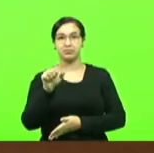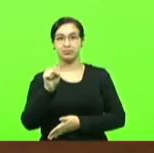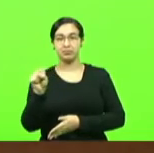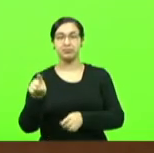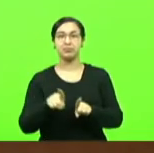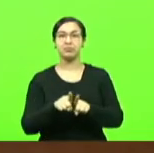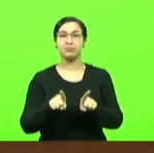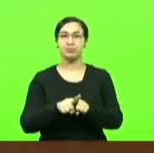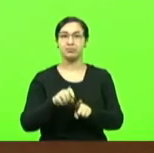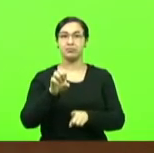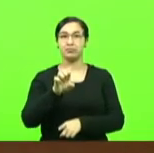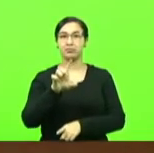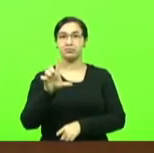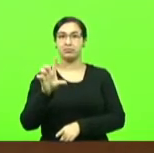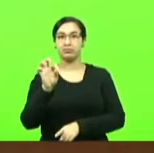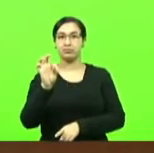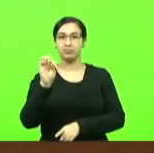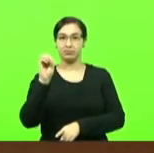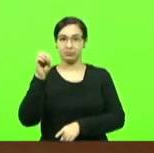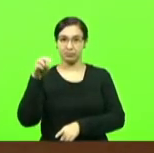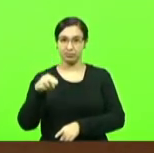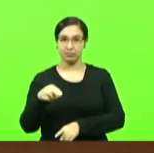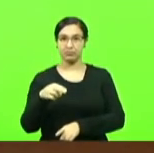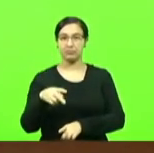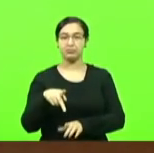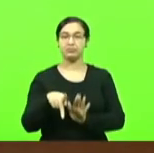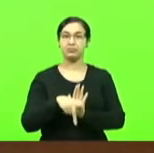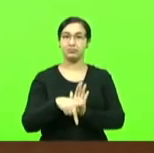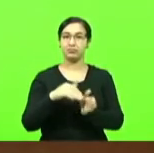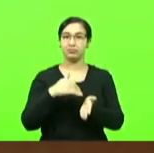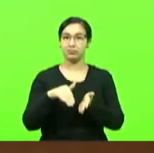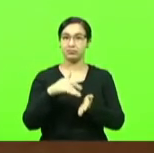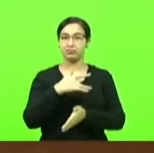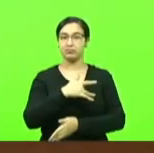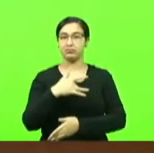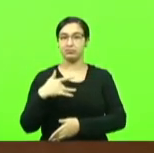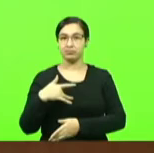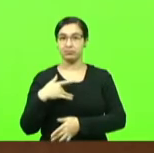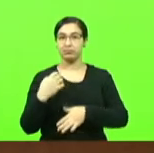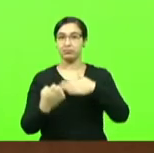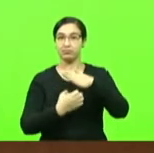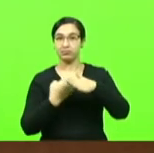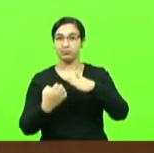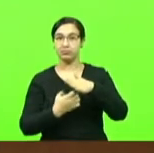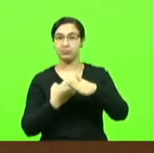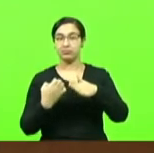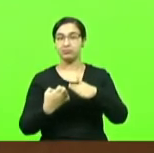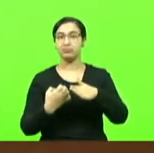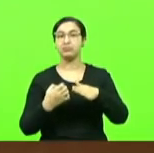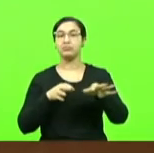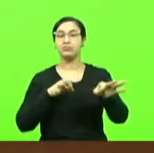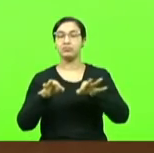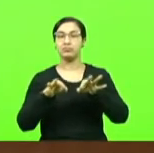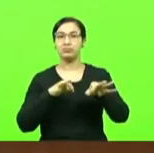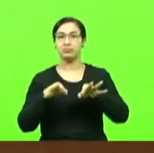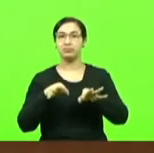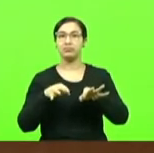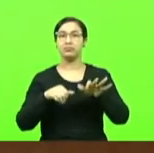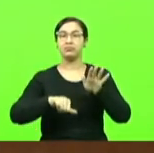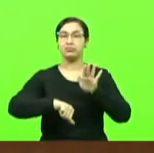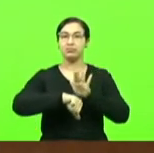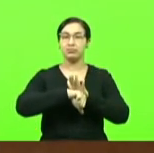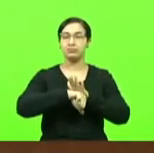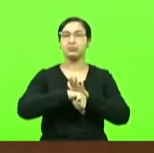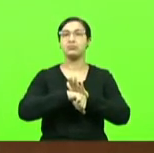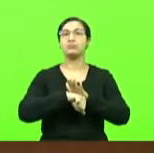comandante Elton Zeferino, da Saúde. Os empresários vão responder por organização criminosa, falsidade ideológica, estelionato,